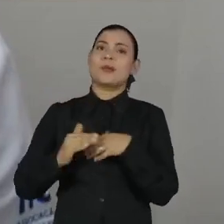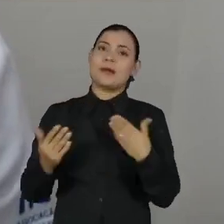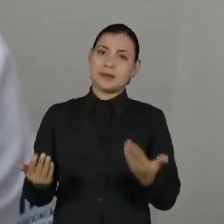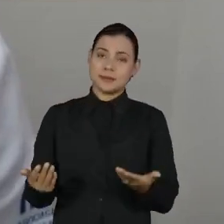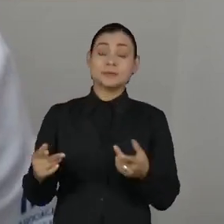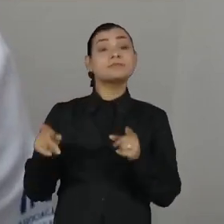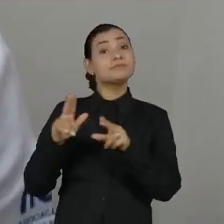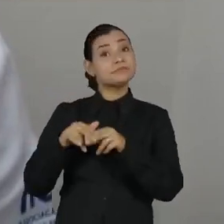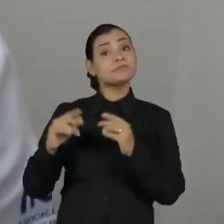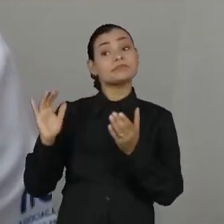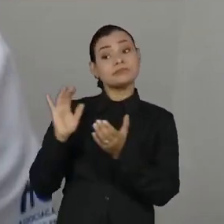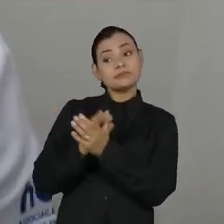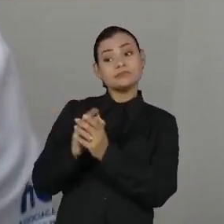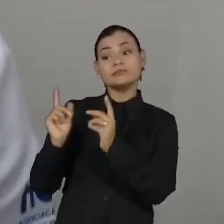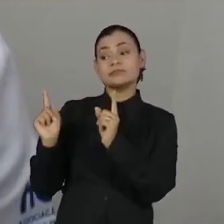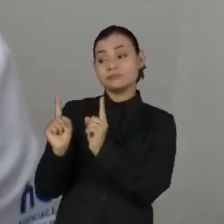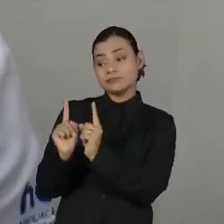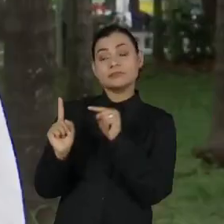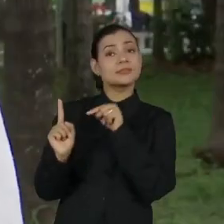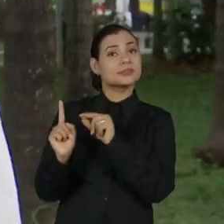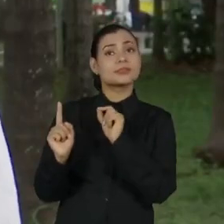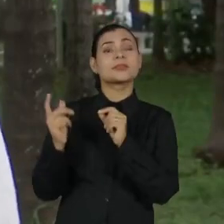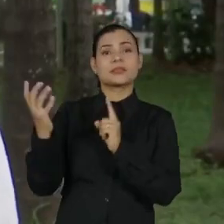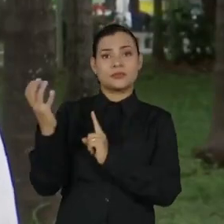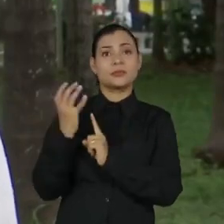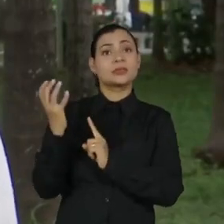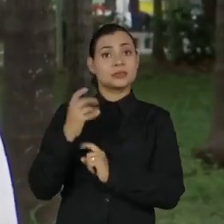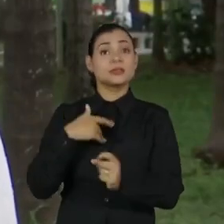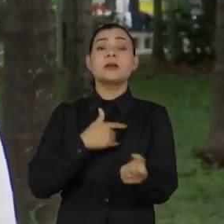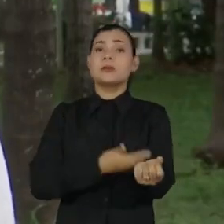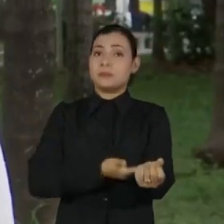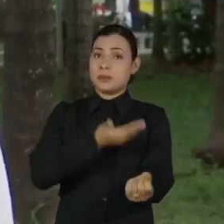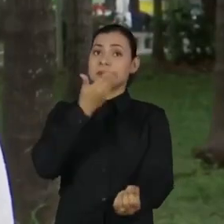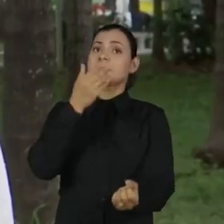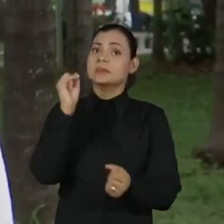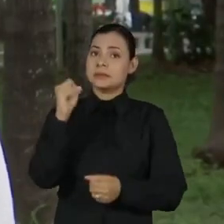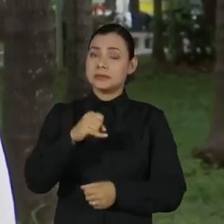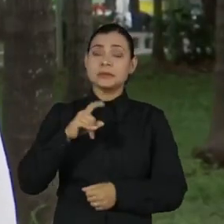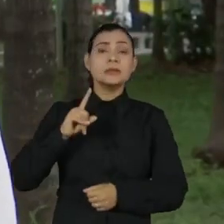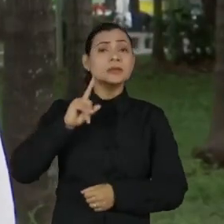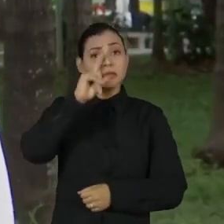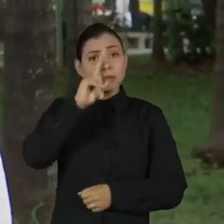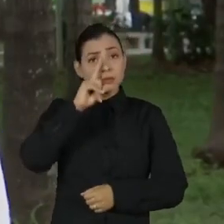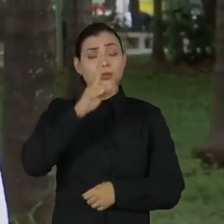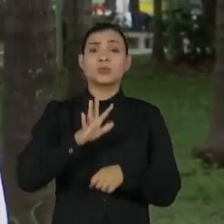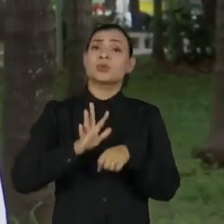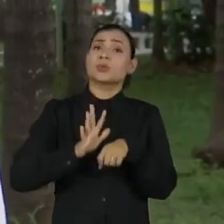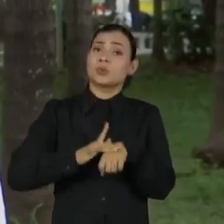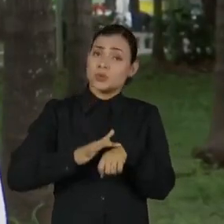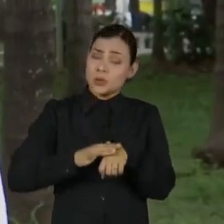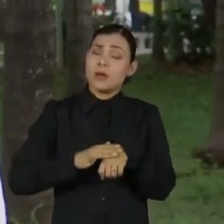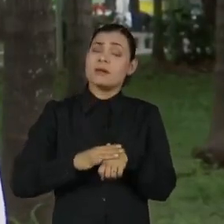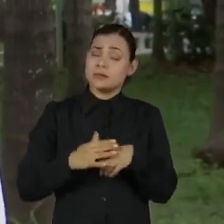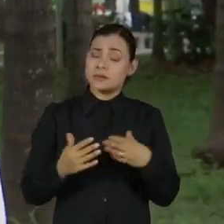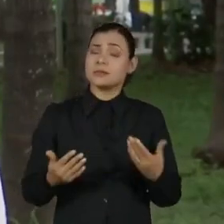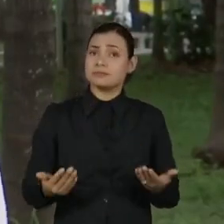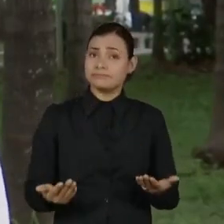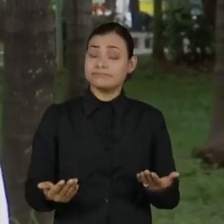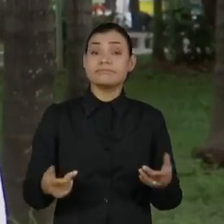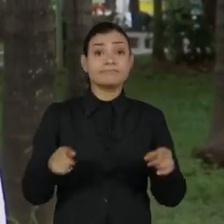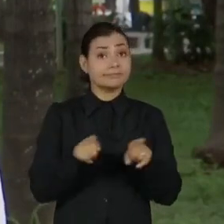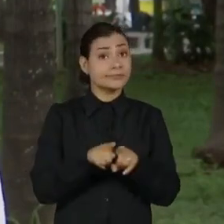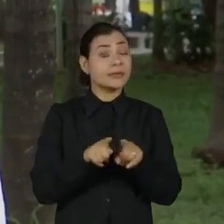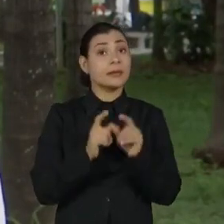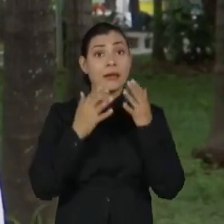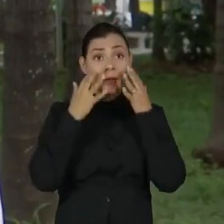em casal, eles contribuem para a hipertensão. A hipertensão é fator de risco para doenças cardiovasculares e ainda